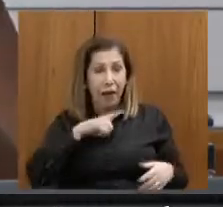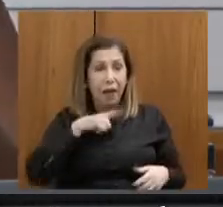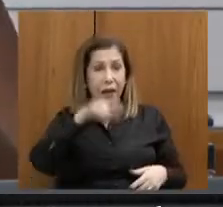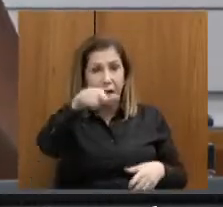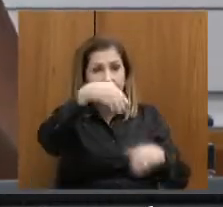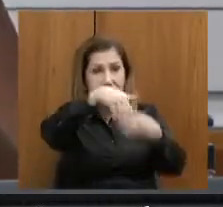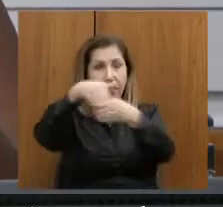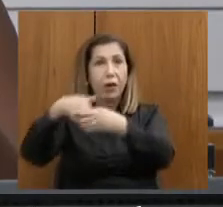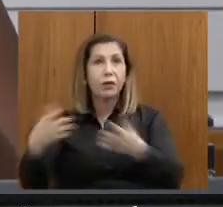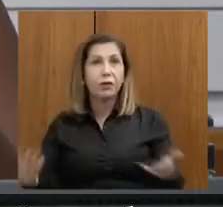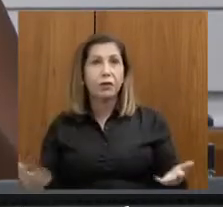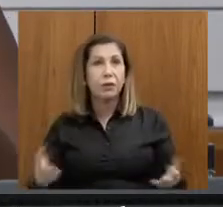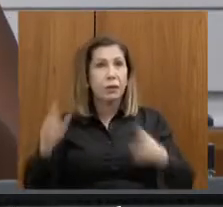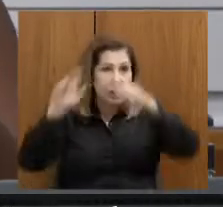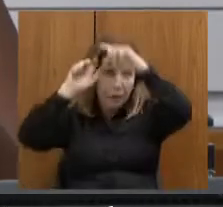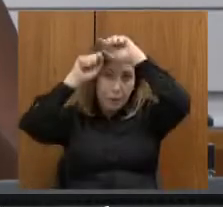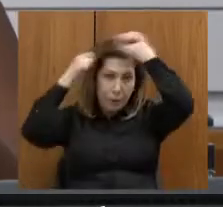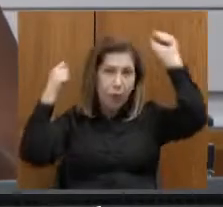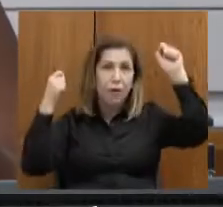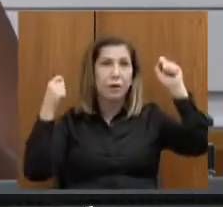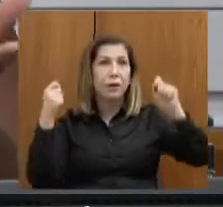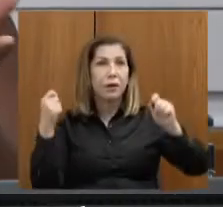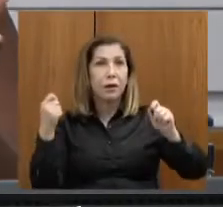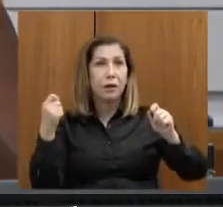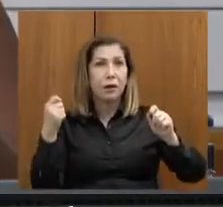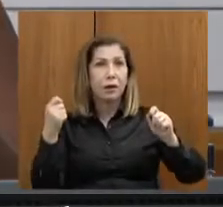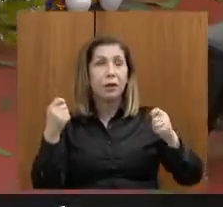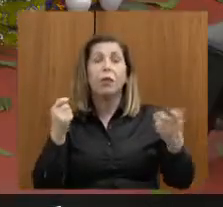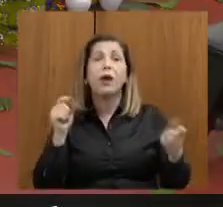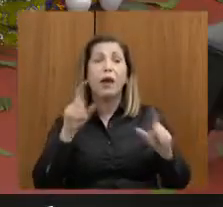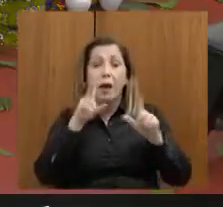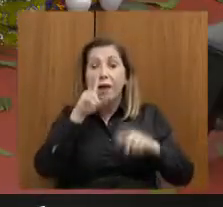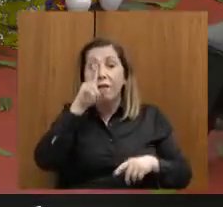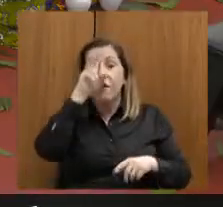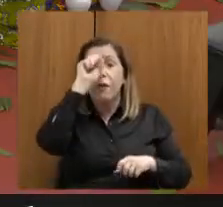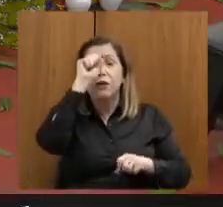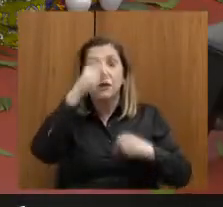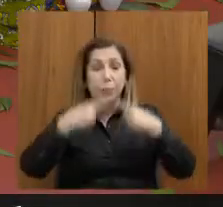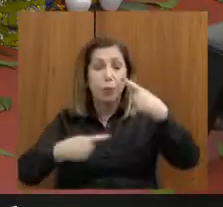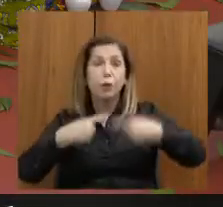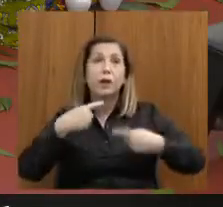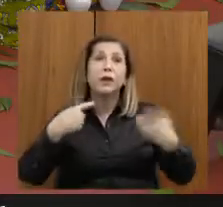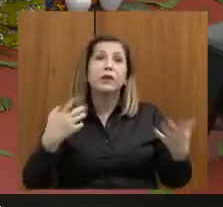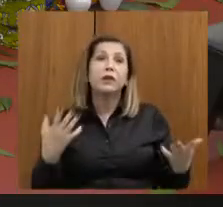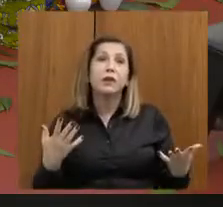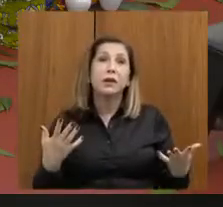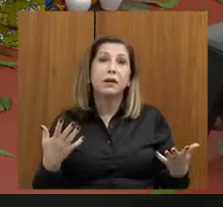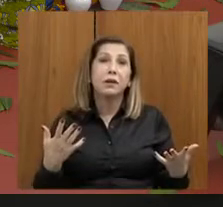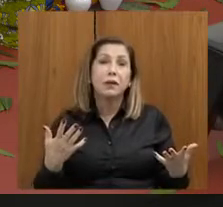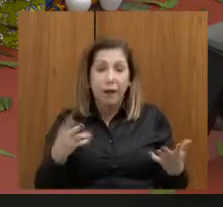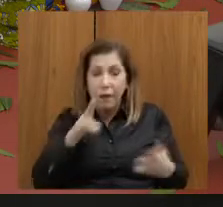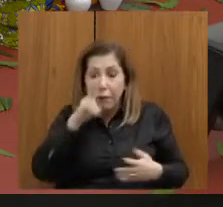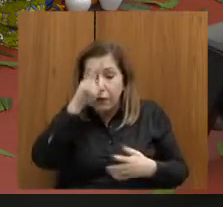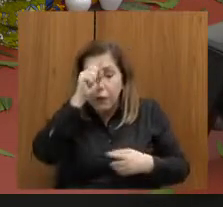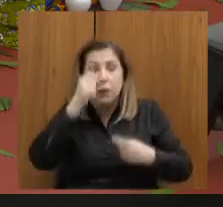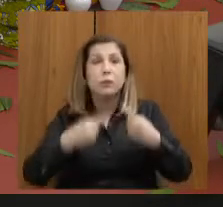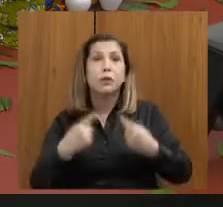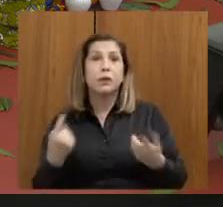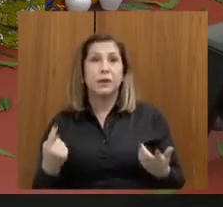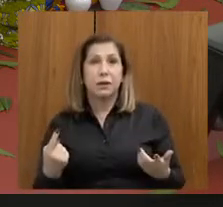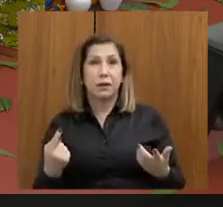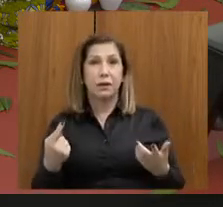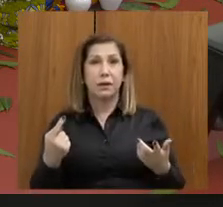posso desbloquear não é André é força curricular não é a força política vosso não é por isso que a gente